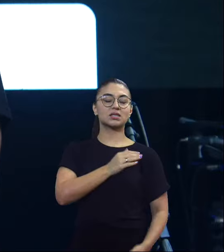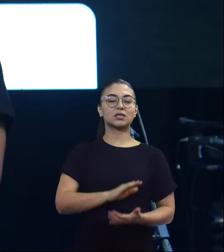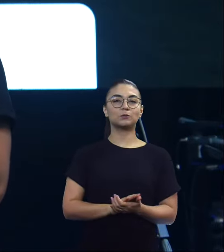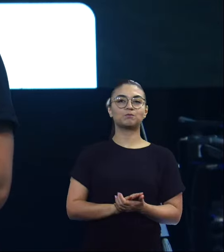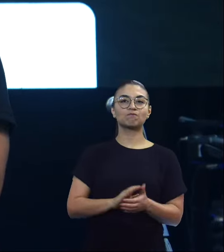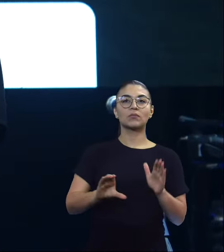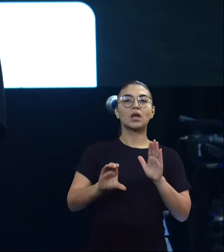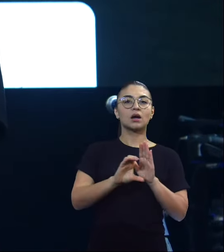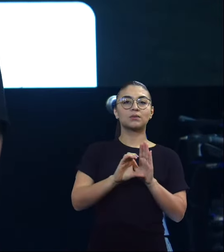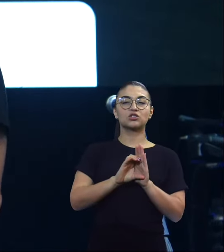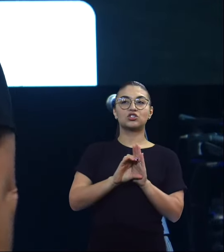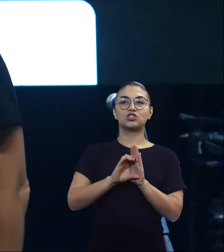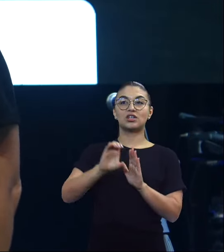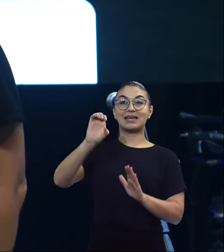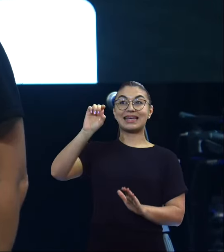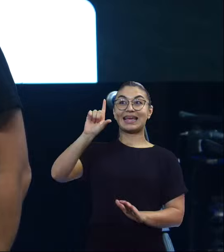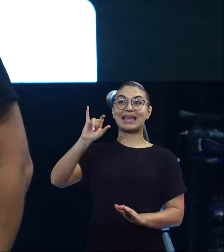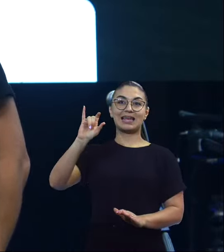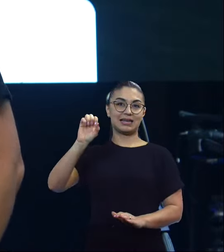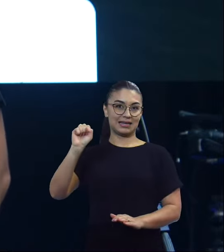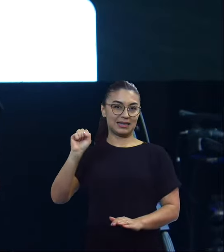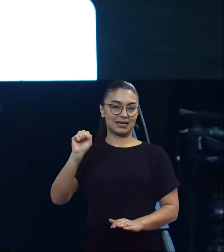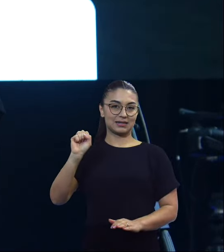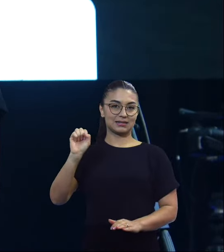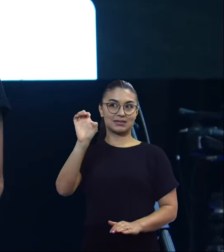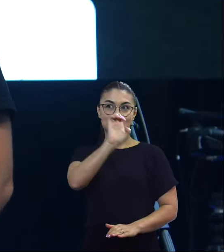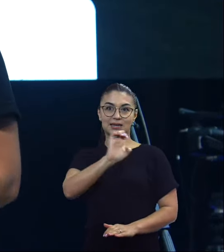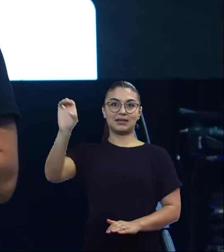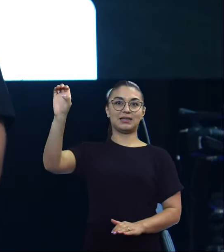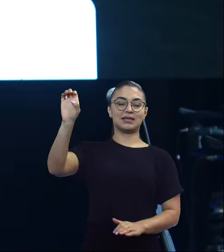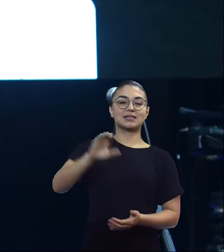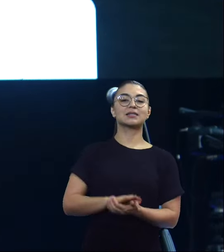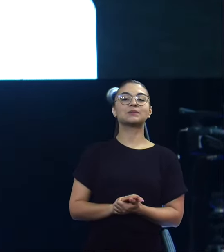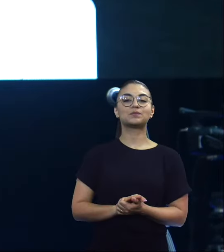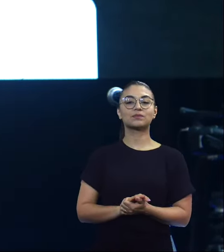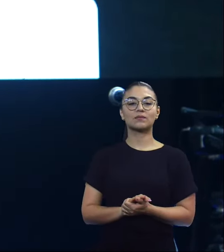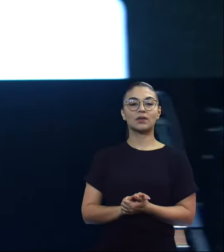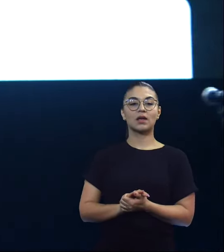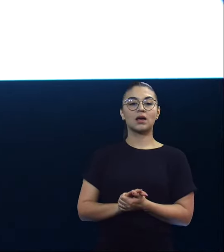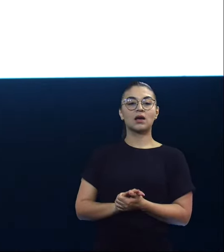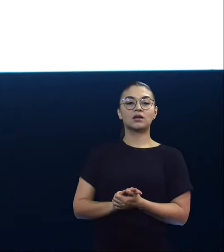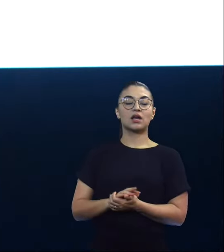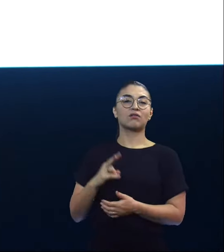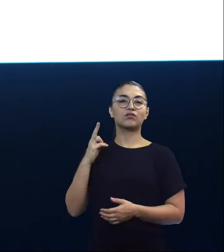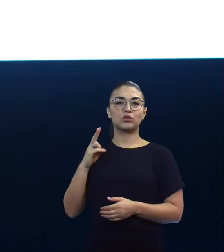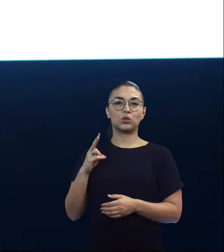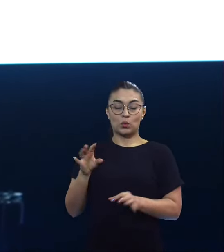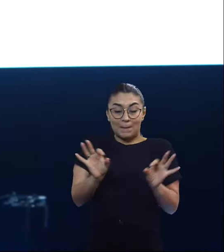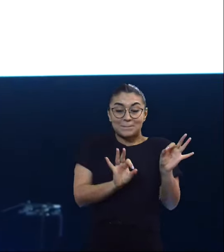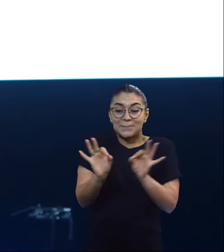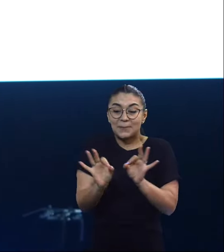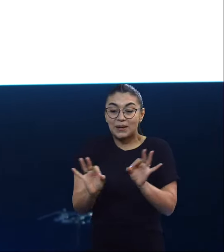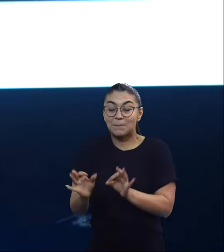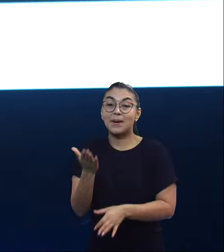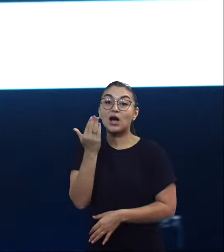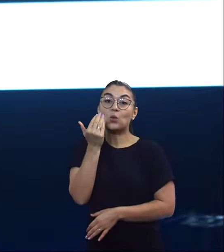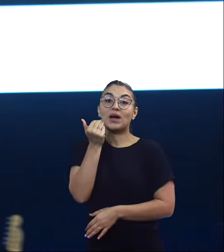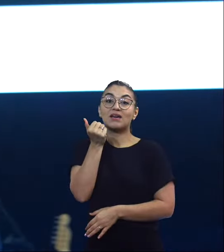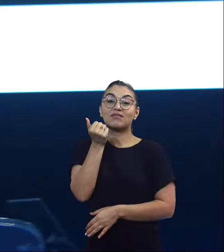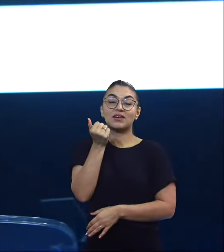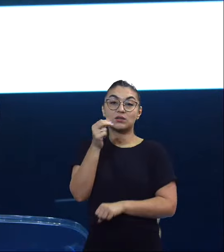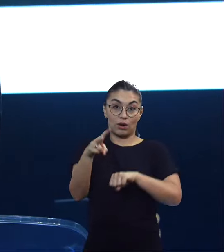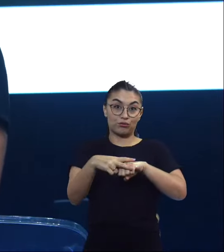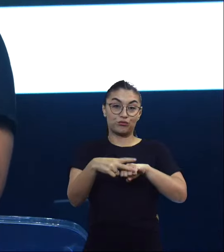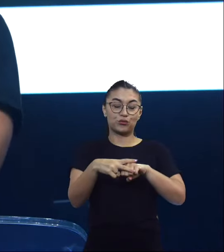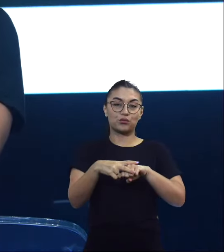naquele texto em que ele é alimentado pela viúva que não tinha nada na sua casa. E ela faz aquela última refeição para o profeta, para ela e para o seu filho, antes, no